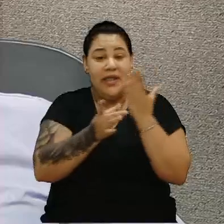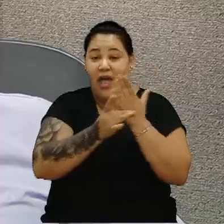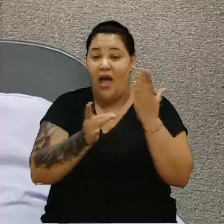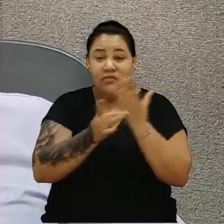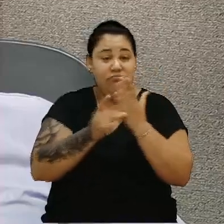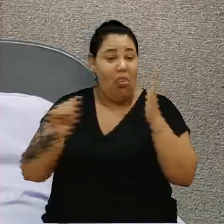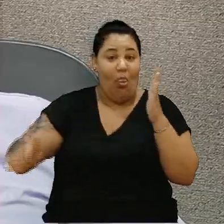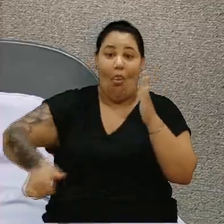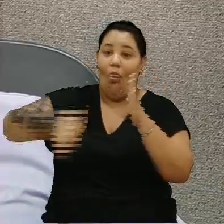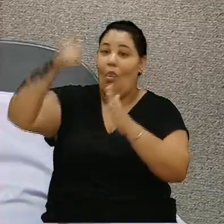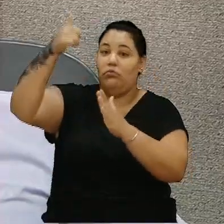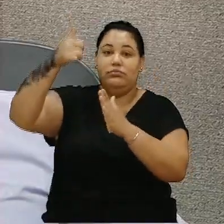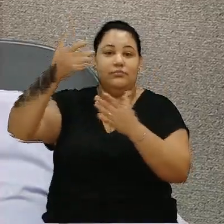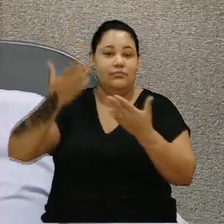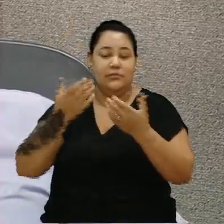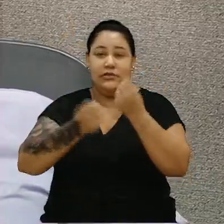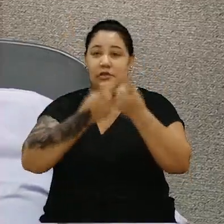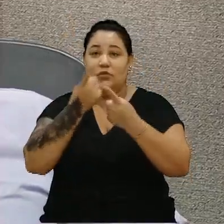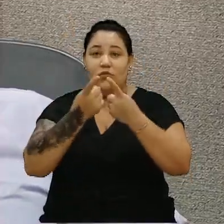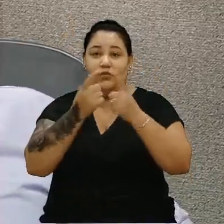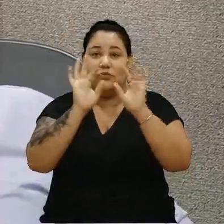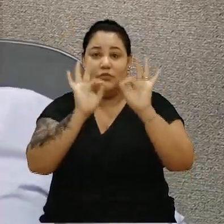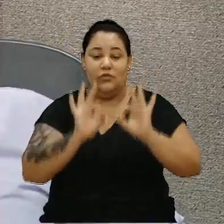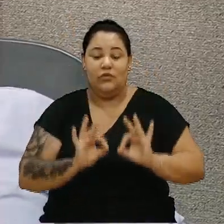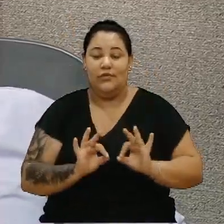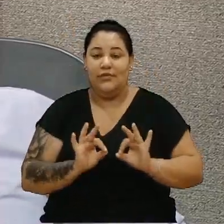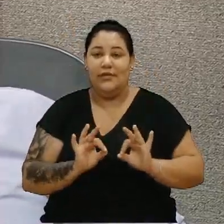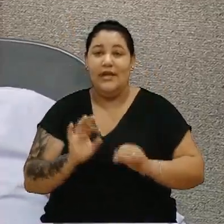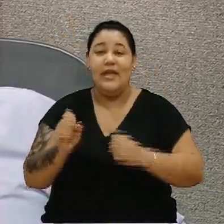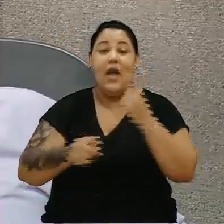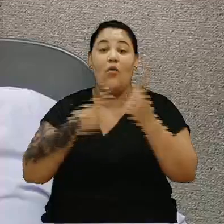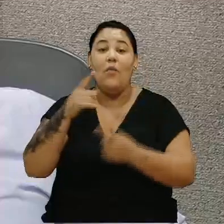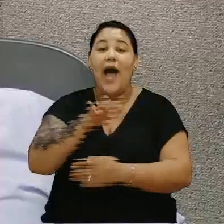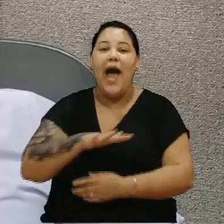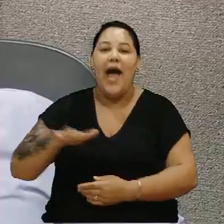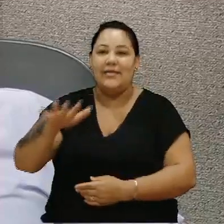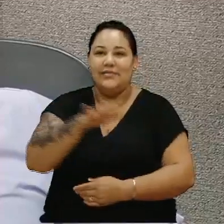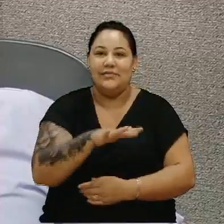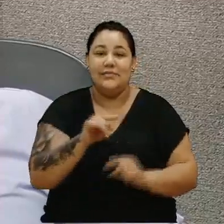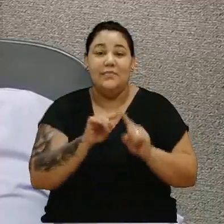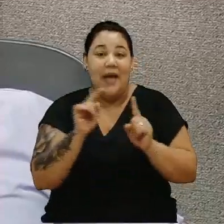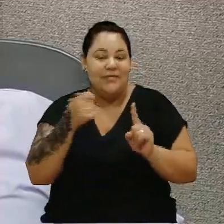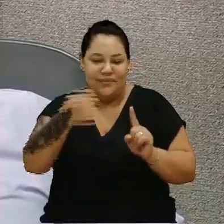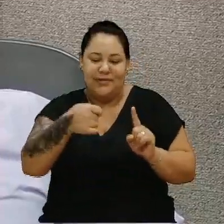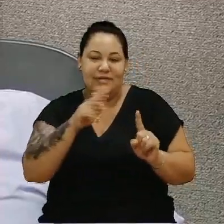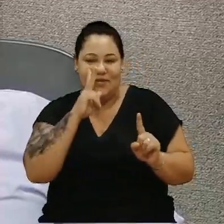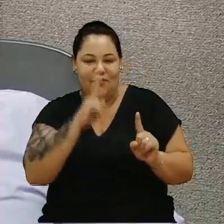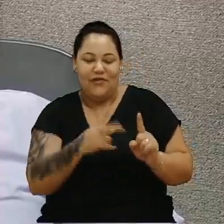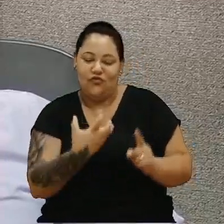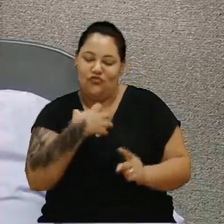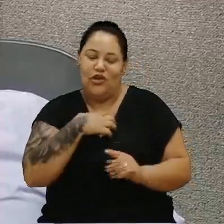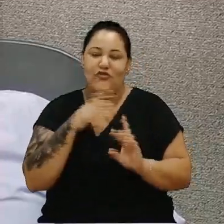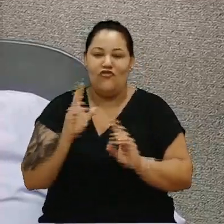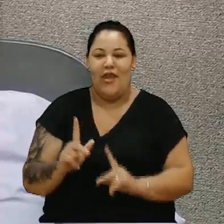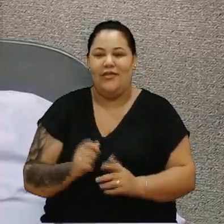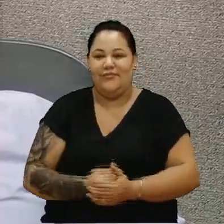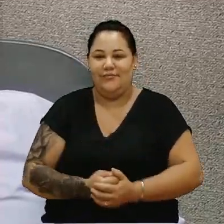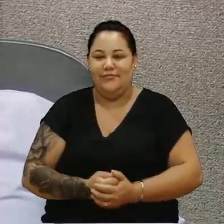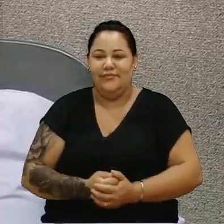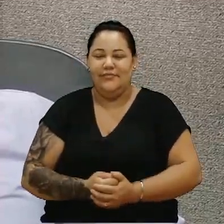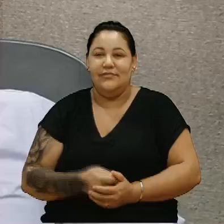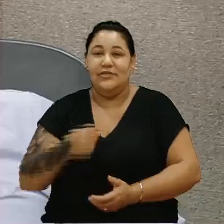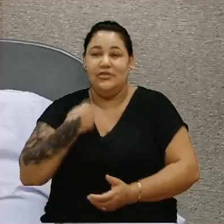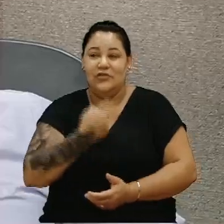em algumas questões, né? Em algumas áreas, mas que precisam ser vistos de forma diferente. E desde que nós começamos